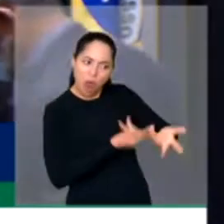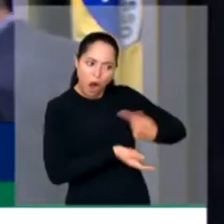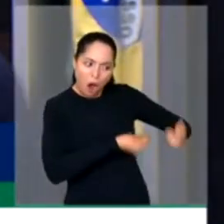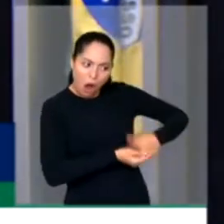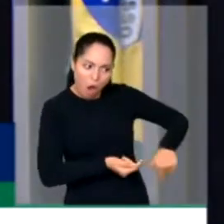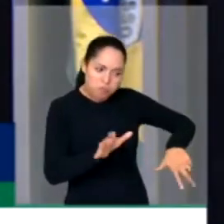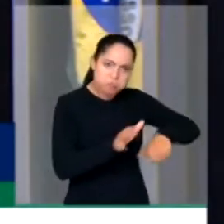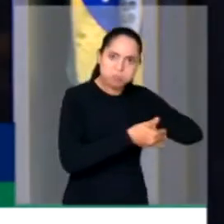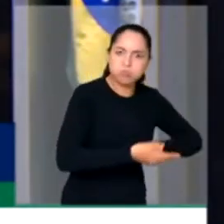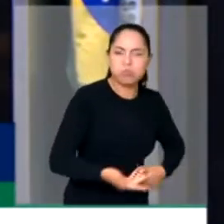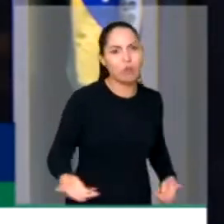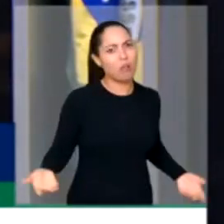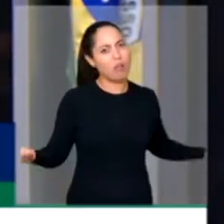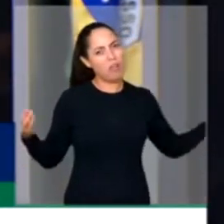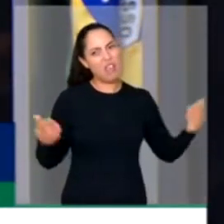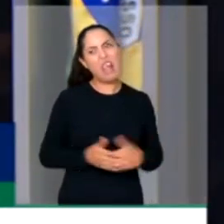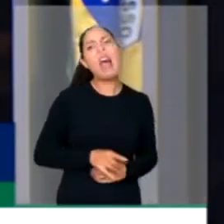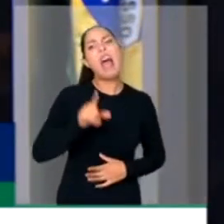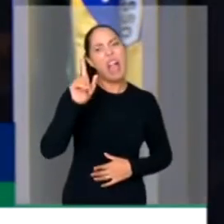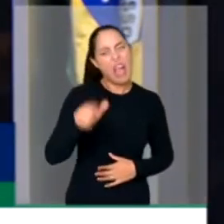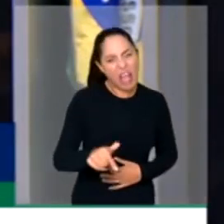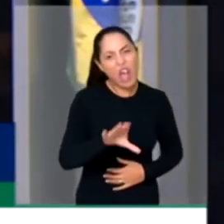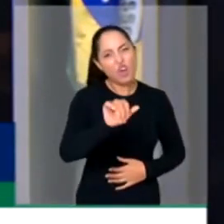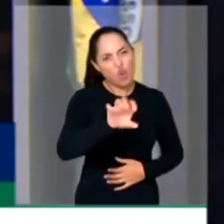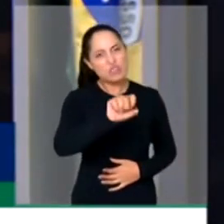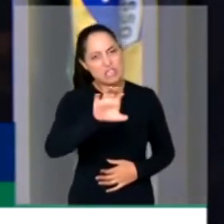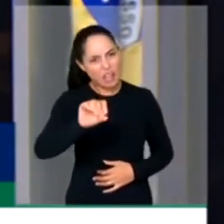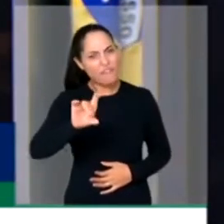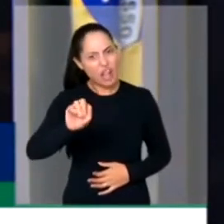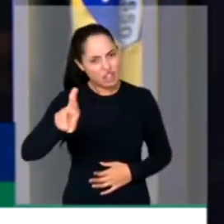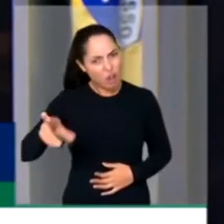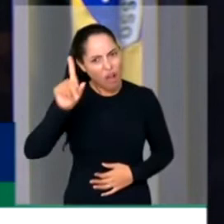ser conservador. Acham que isso é ser liberal.